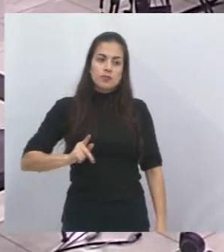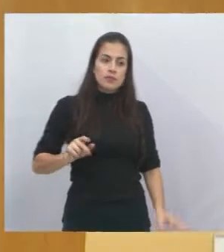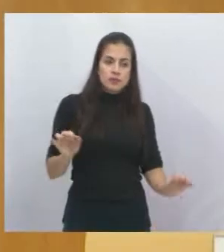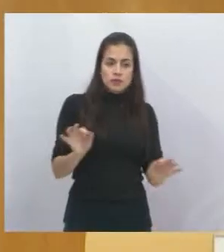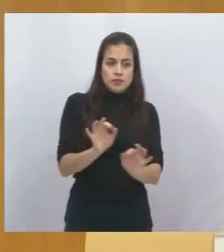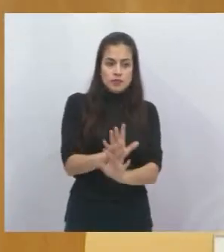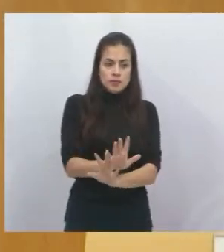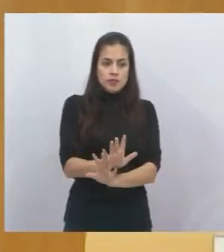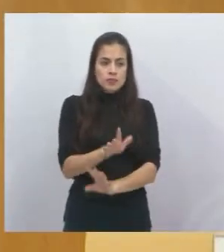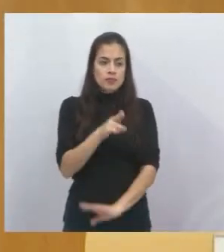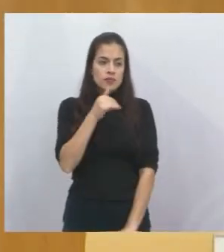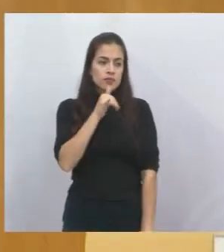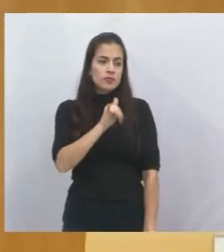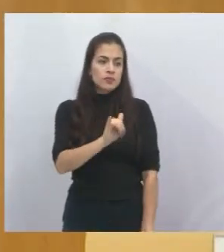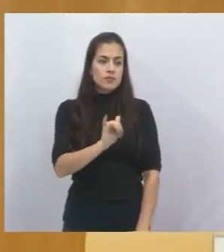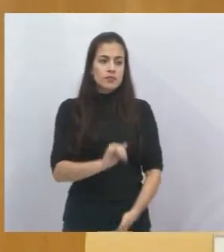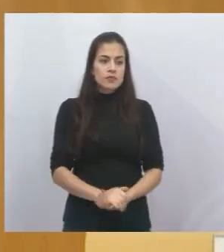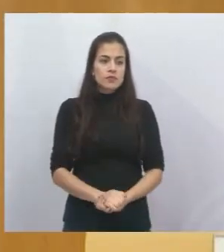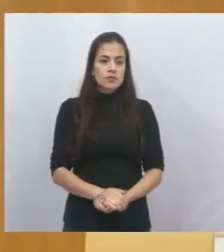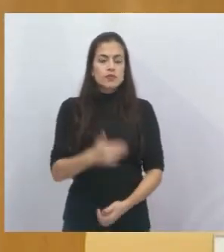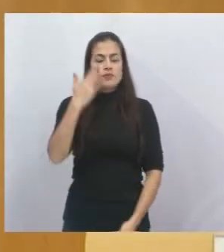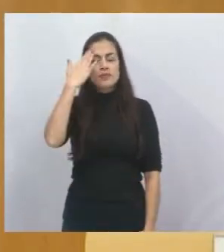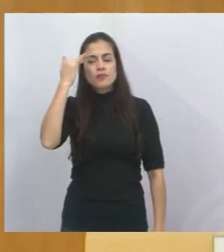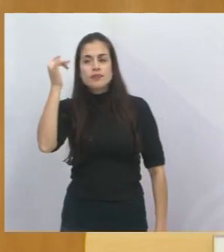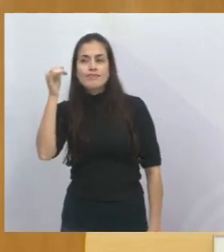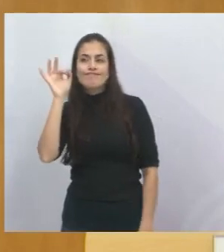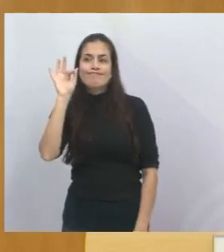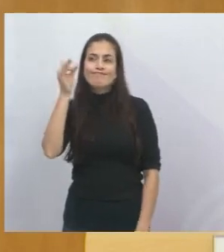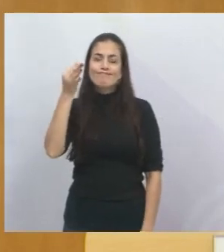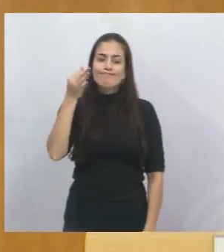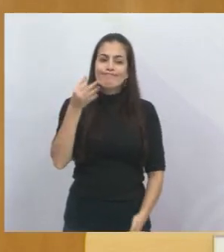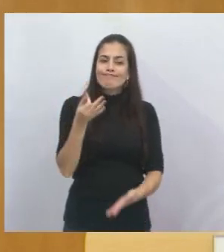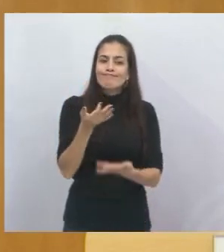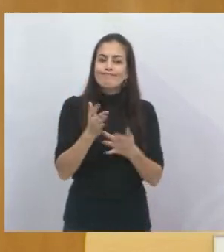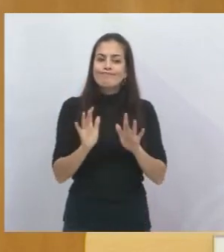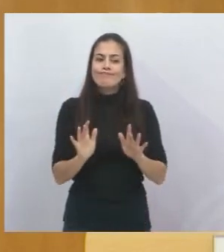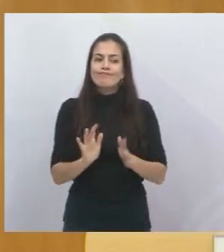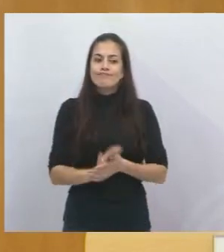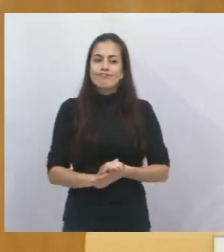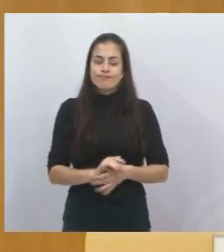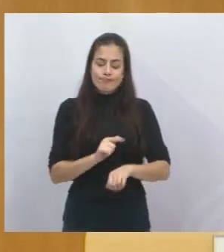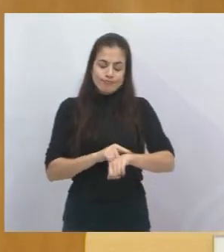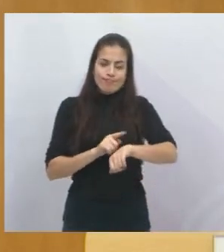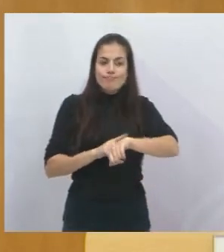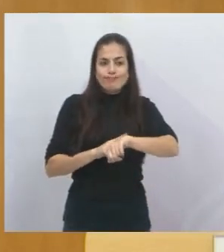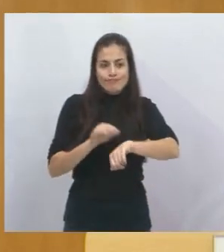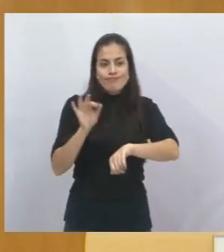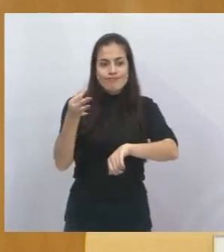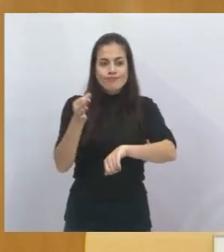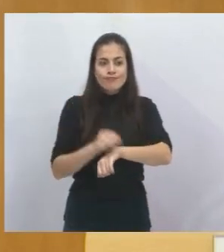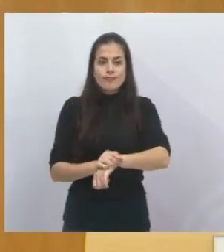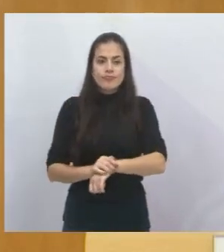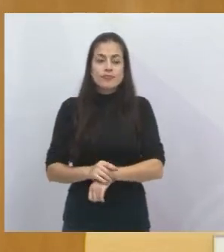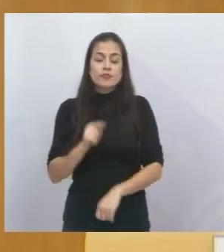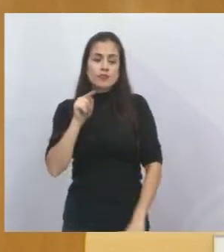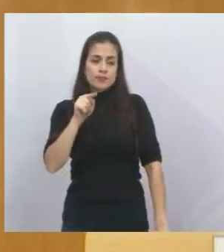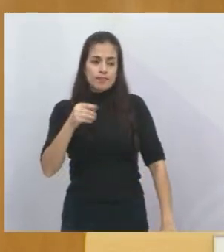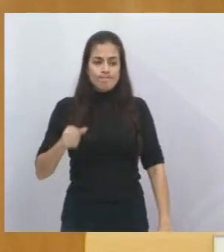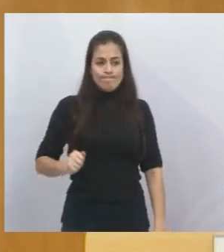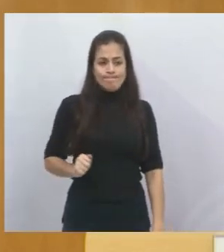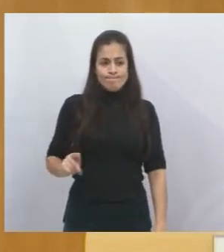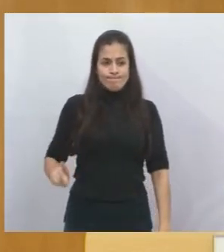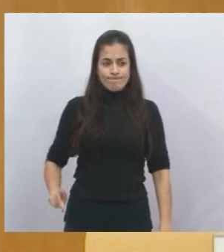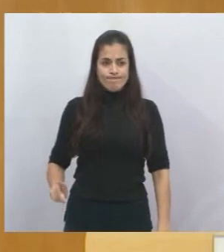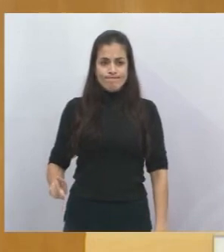minha fala, sei que já passamos, você que é aposentado, não se preocupe. Isso é o setor público, tá? Porque